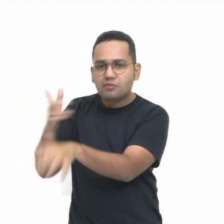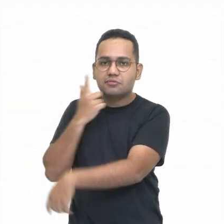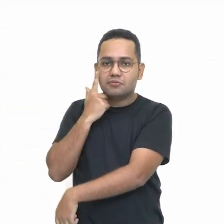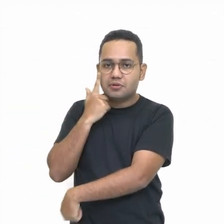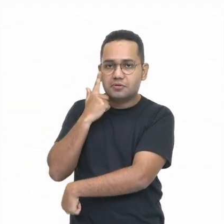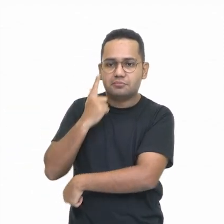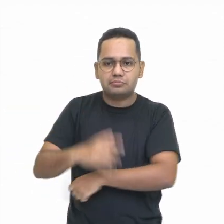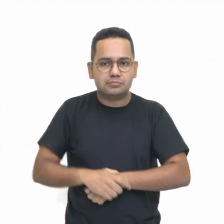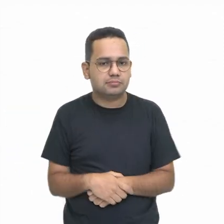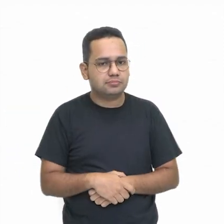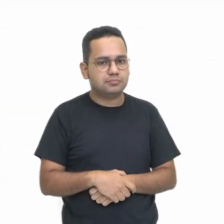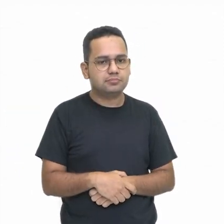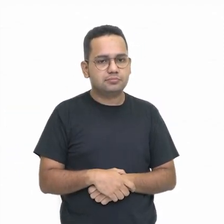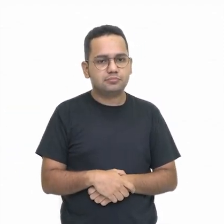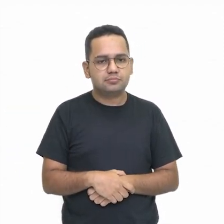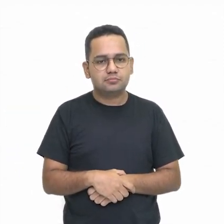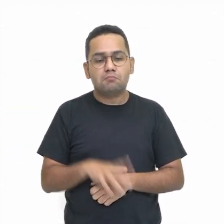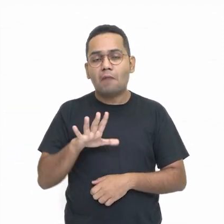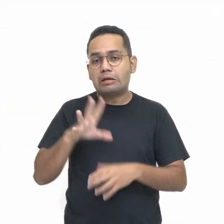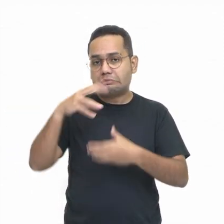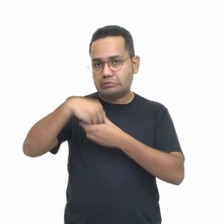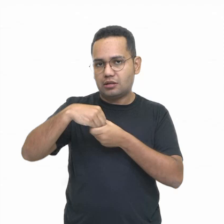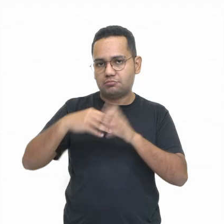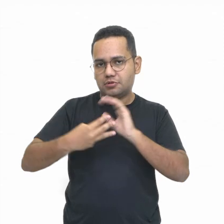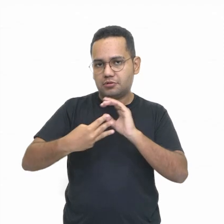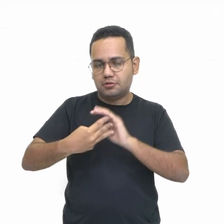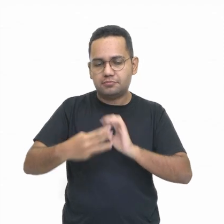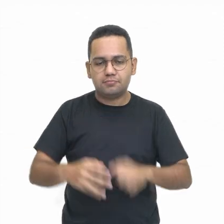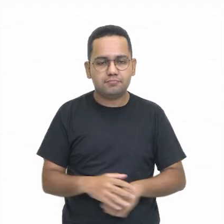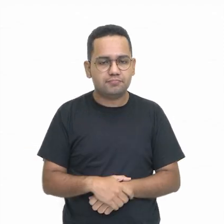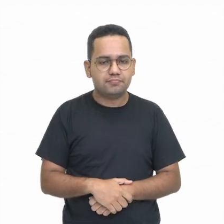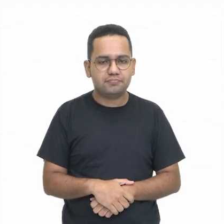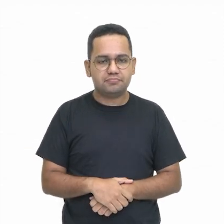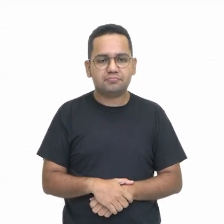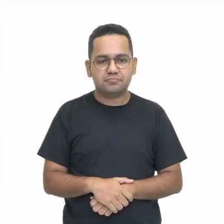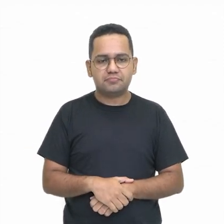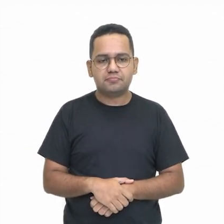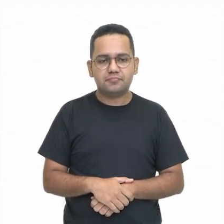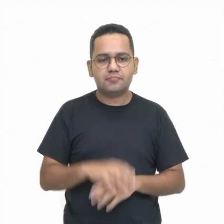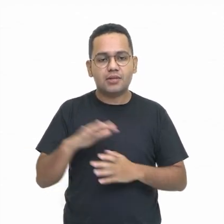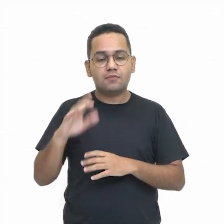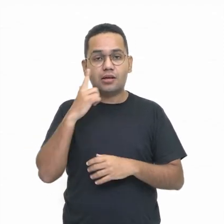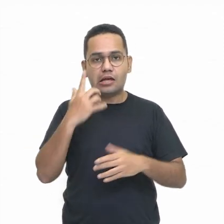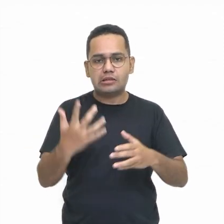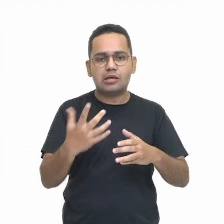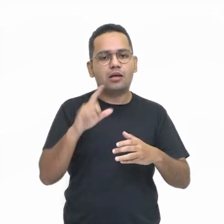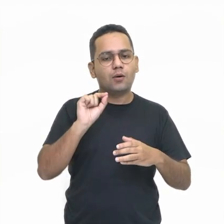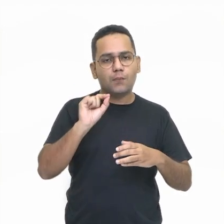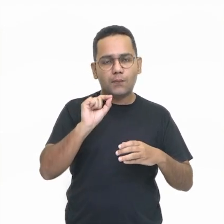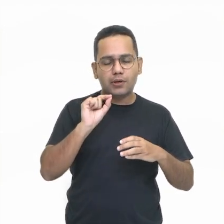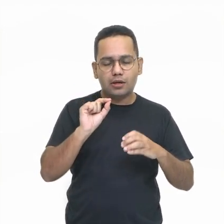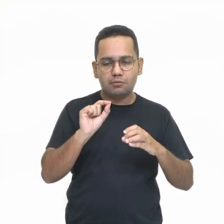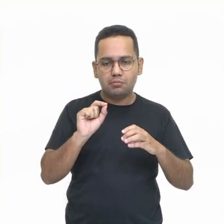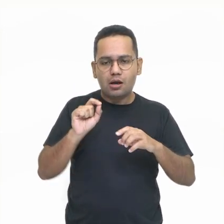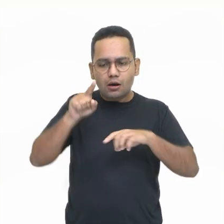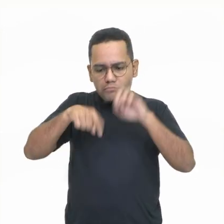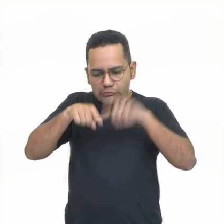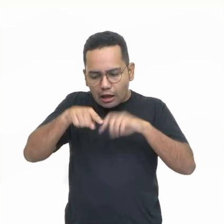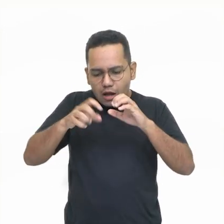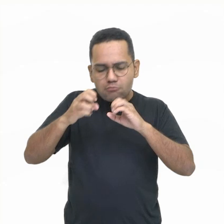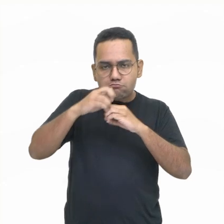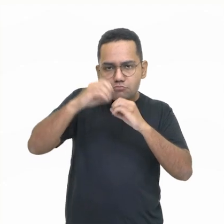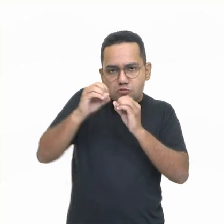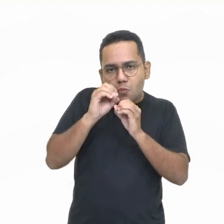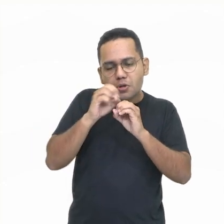imagem, certo? Então, nessa imagem, nós temos aquilo que precisa ser colocado para fora da célula,